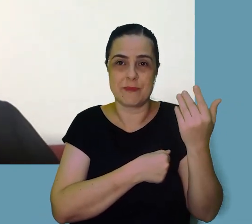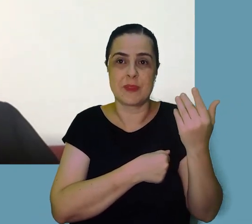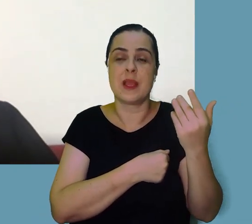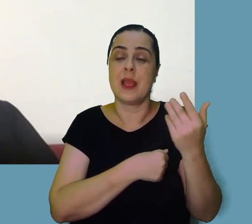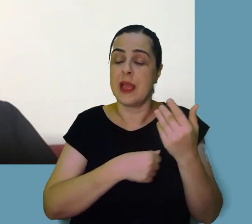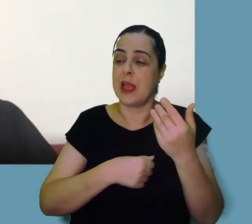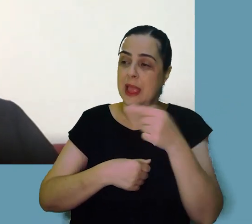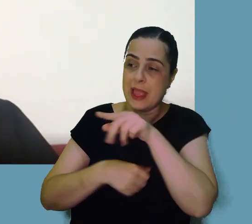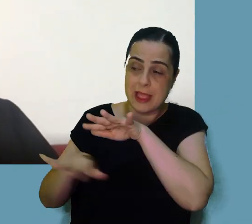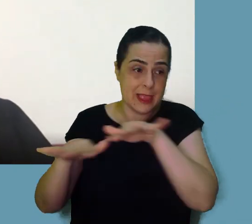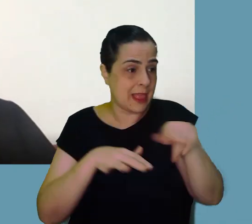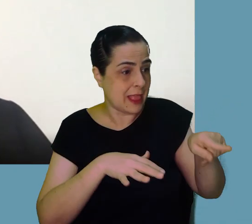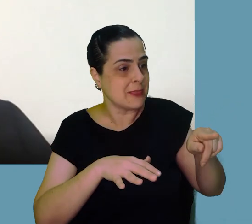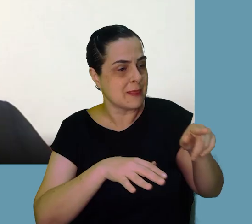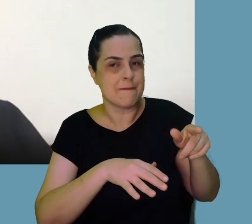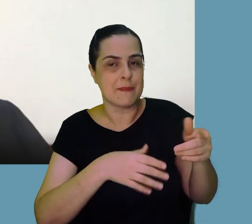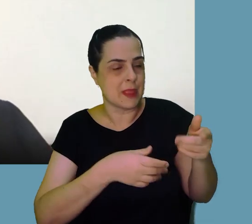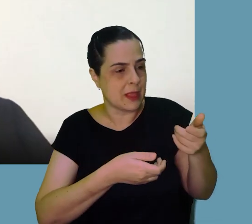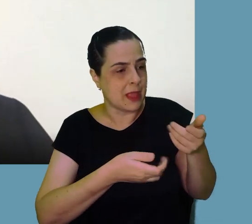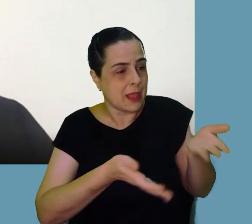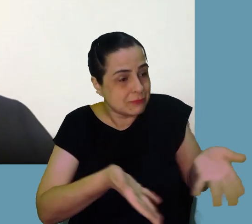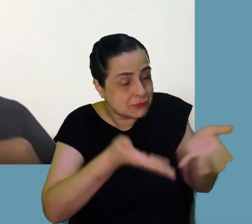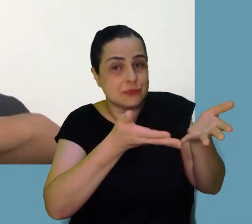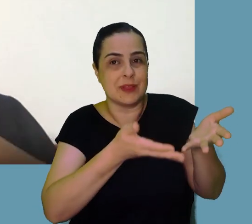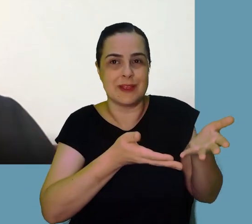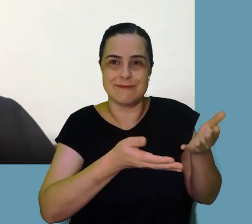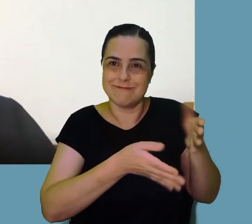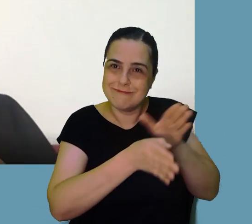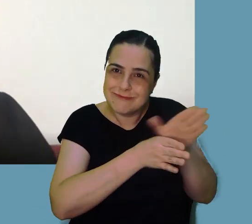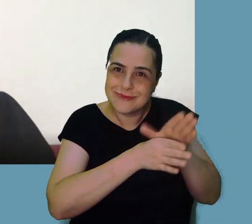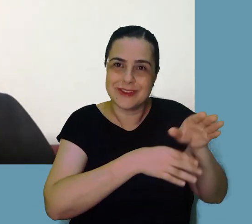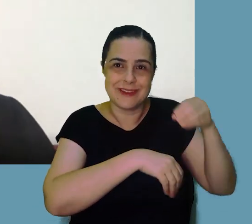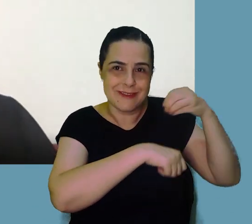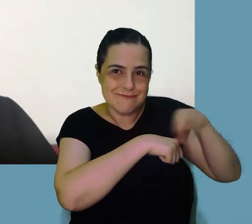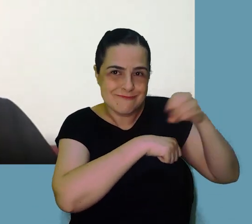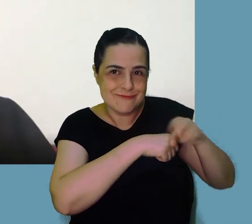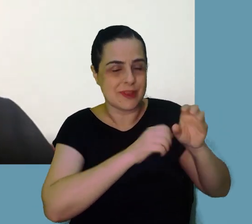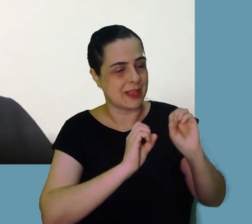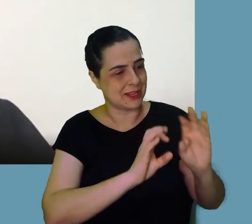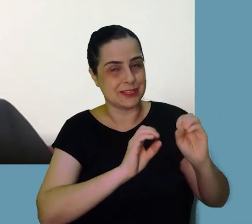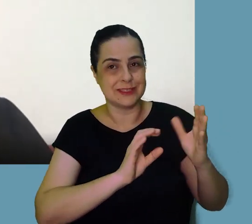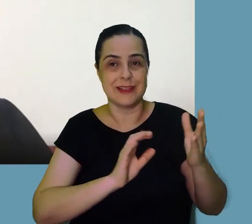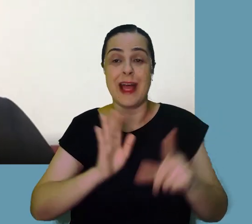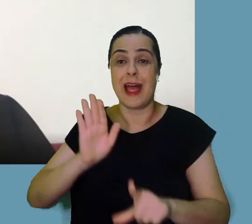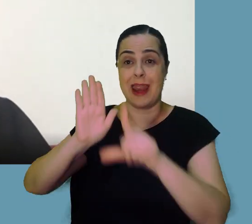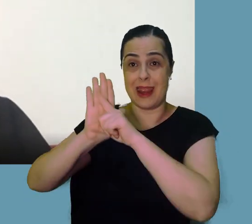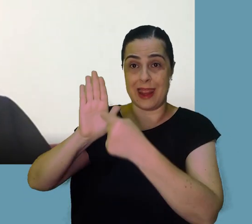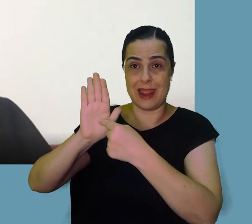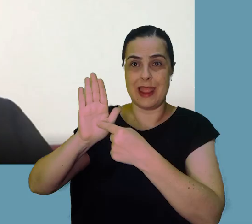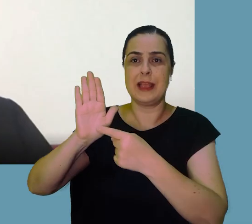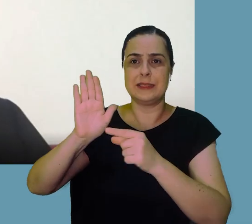gerir pessoas, desenvolver pessoas. Tem legislações que precisam ser colocadas para que a gente